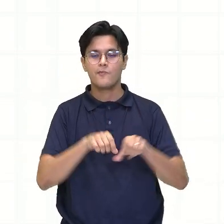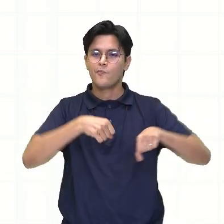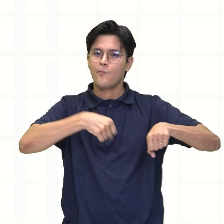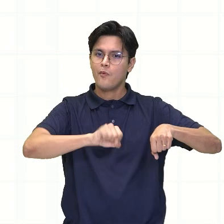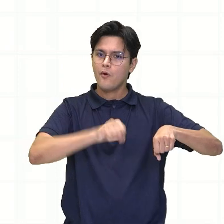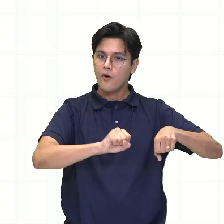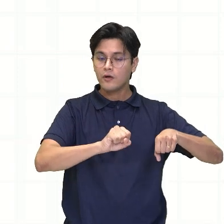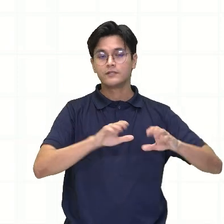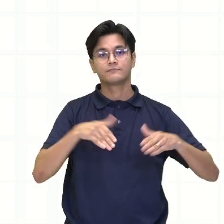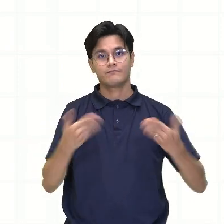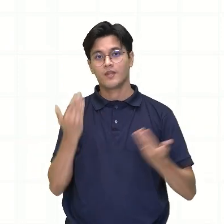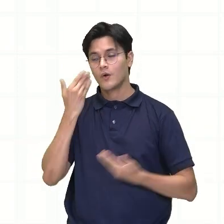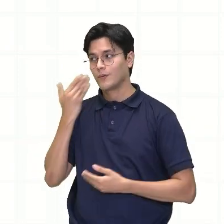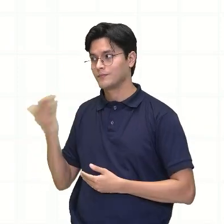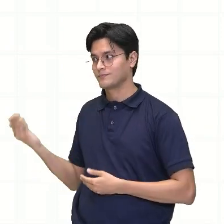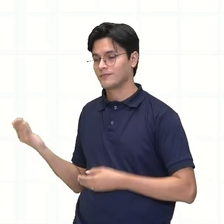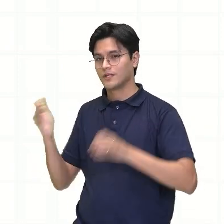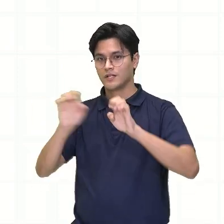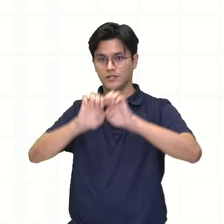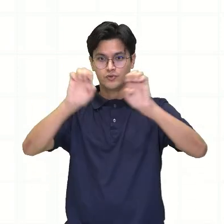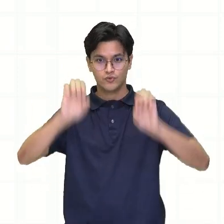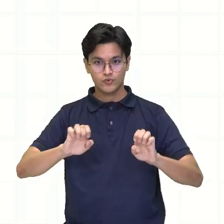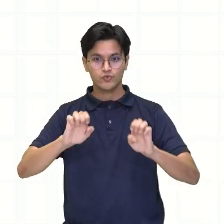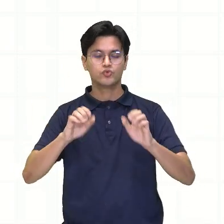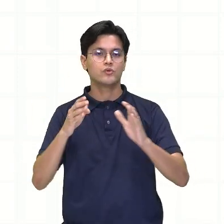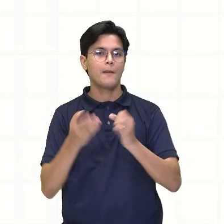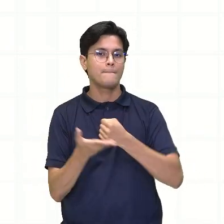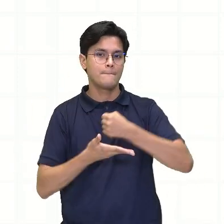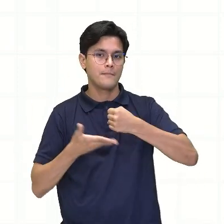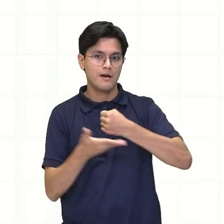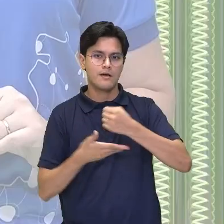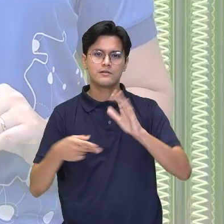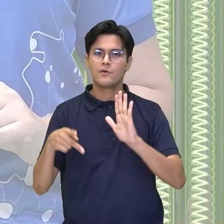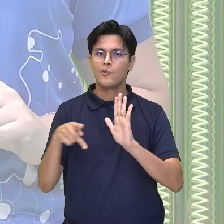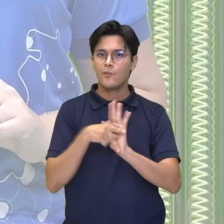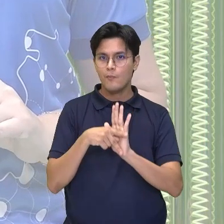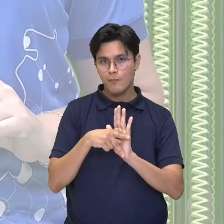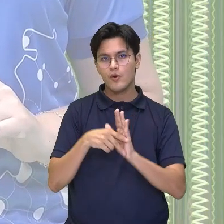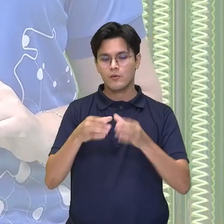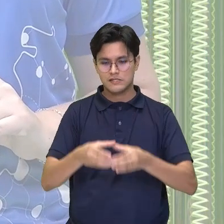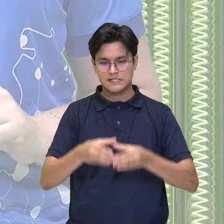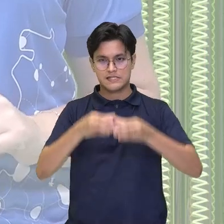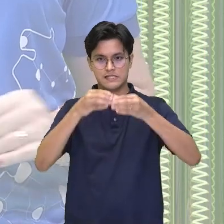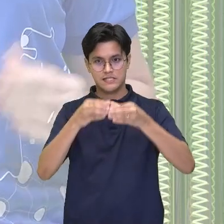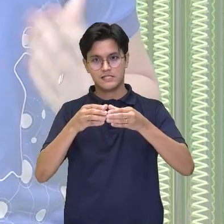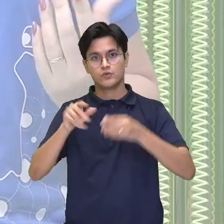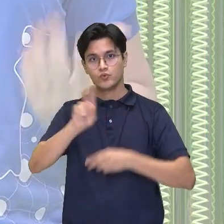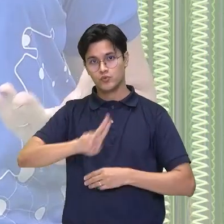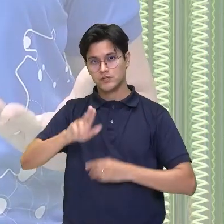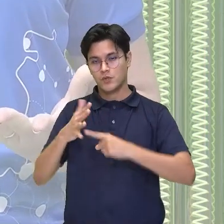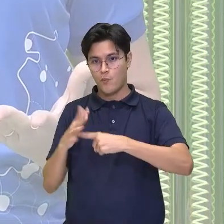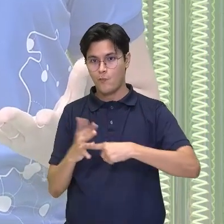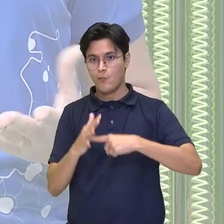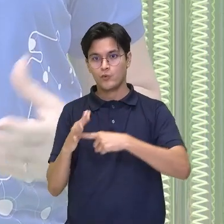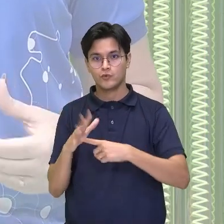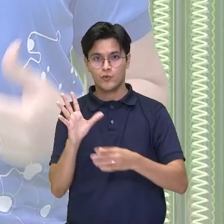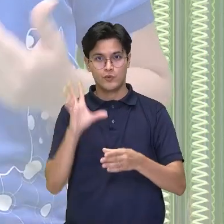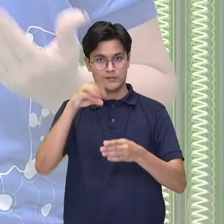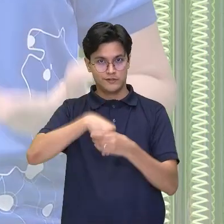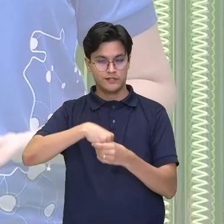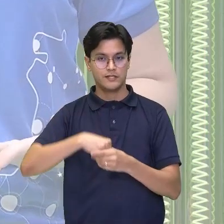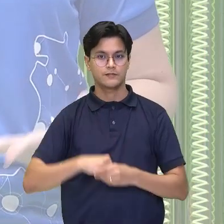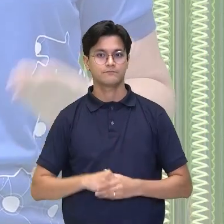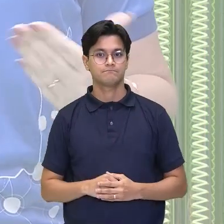um cilindro dentro de um motor de combustão interna, certo? Bom, e esse grande feito, pessoal,